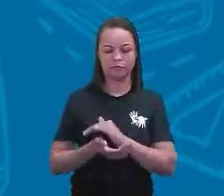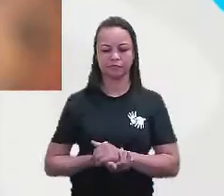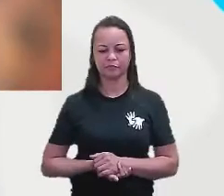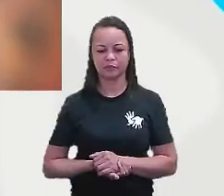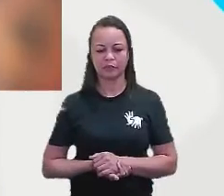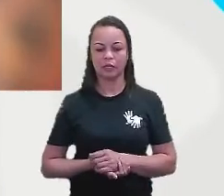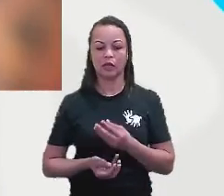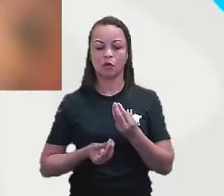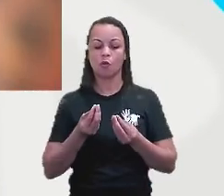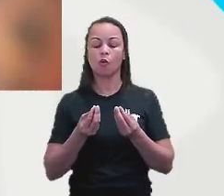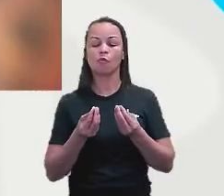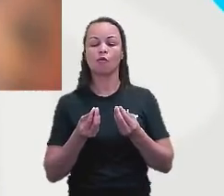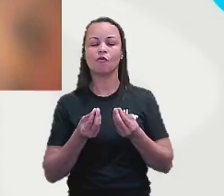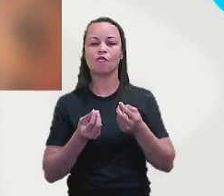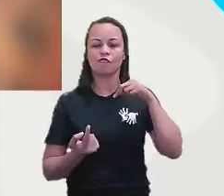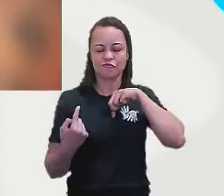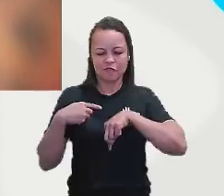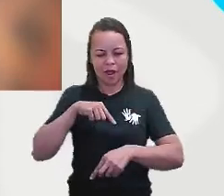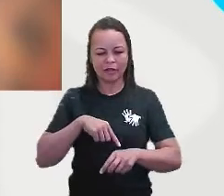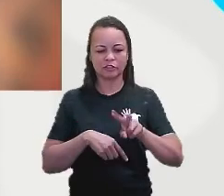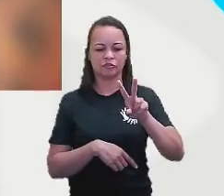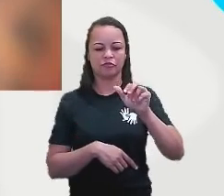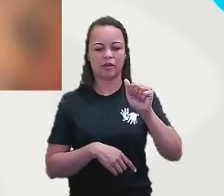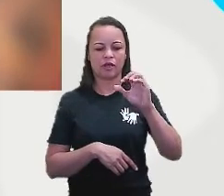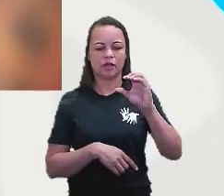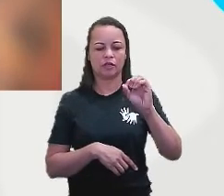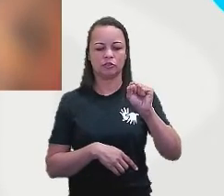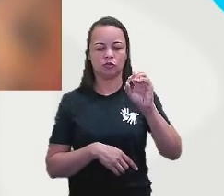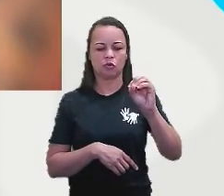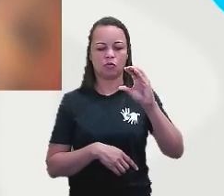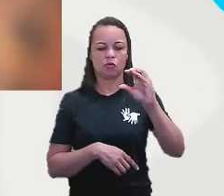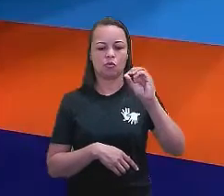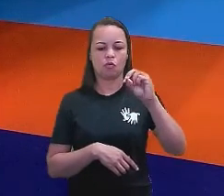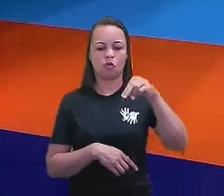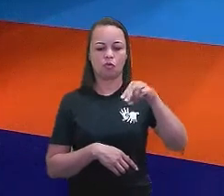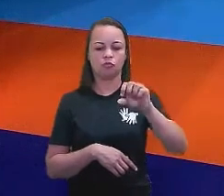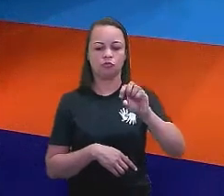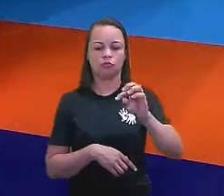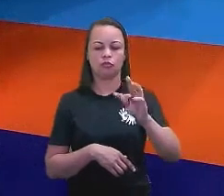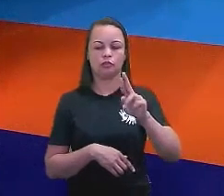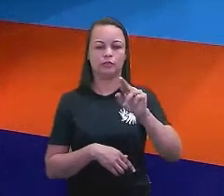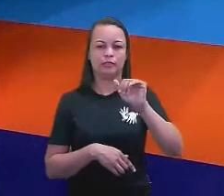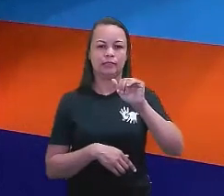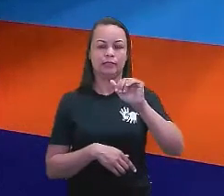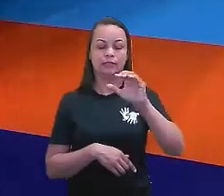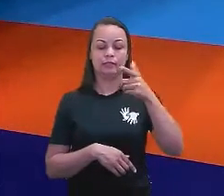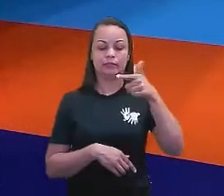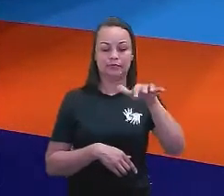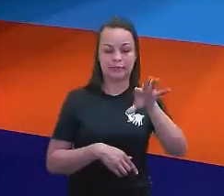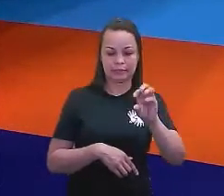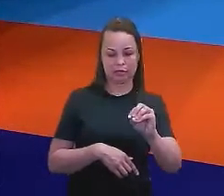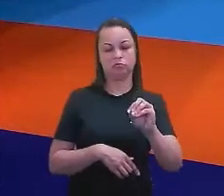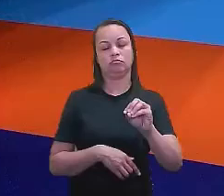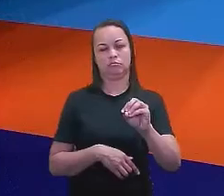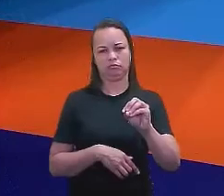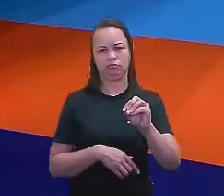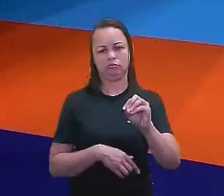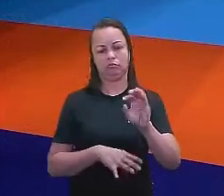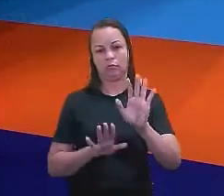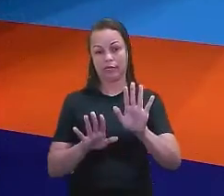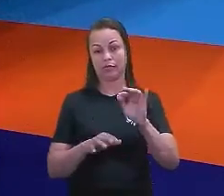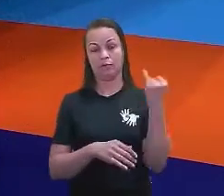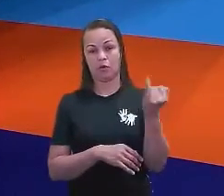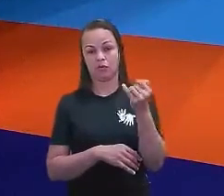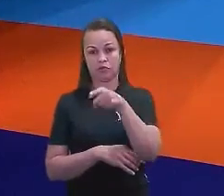chama de vasoconstricção. Eu vou até pedir desculpa a vocês que houve aqui, ó, uma subtração aqui da letrinha. Mas o importante é que vocês